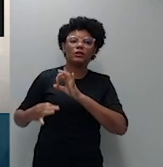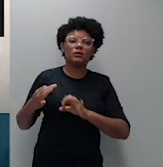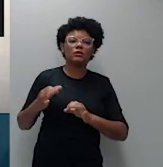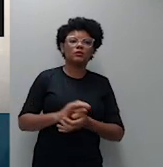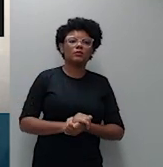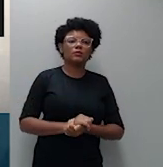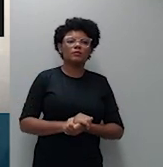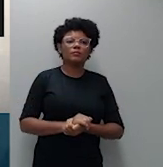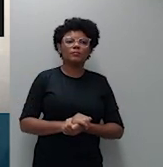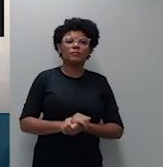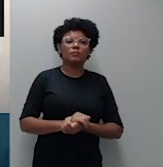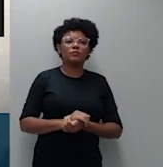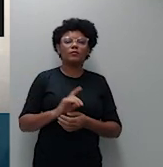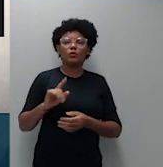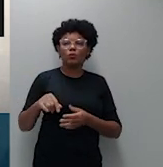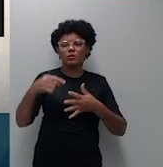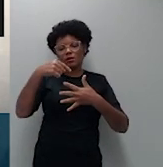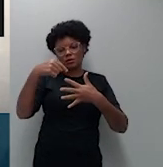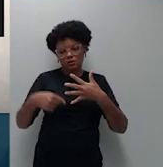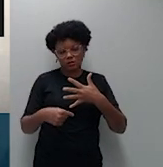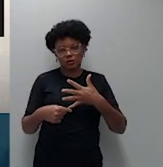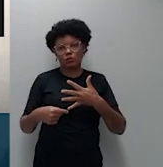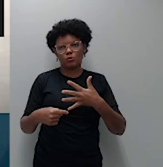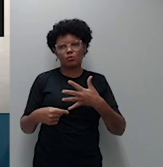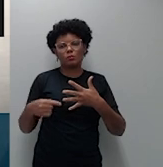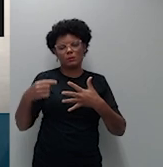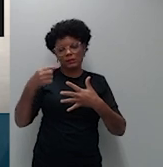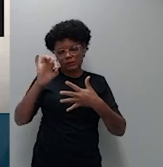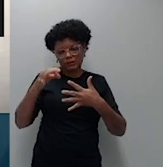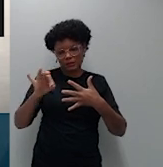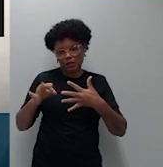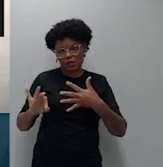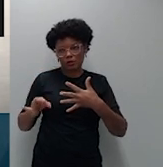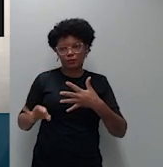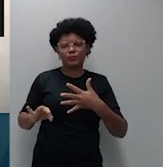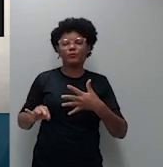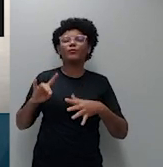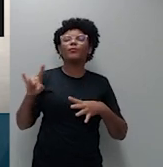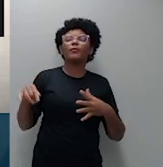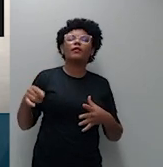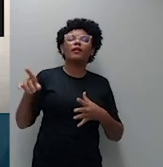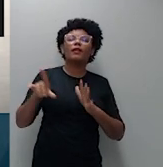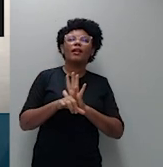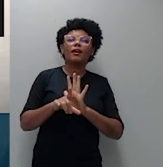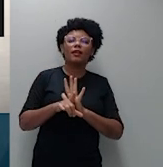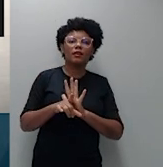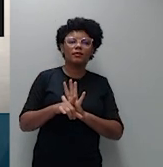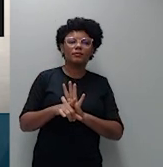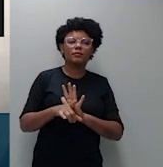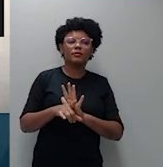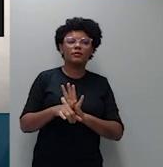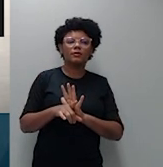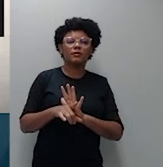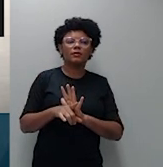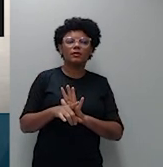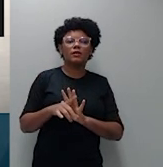peixe mede 2 requisitos para constituição nos termos da Lei 1 ano matemática